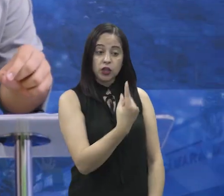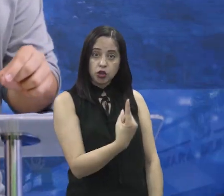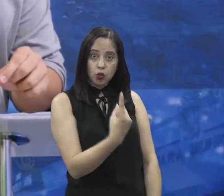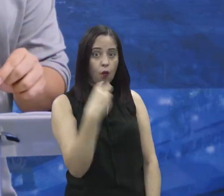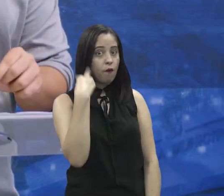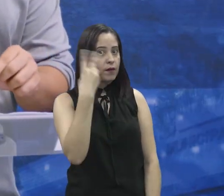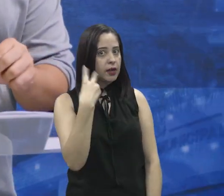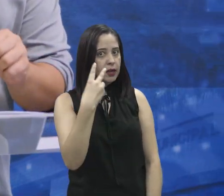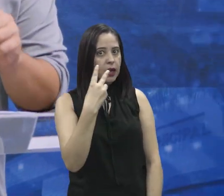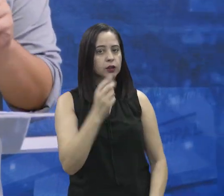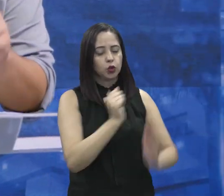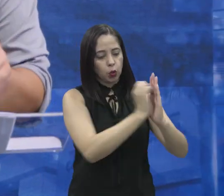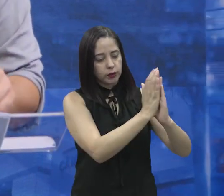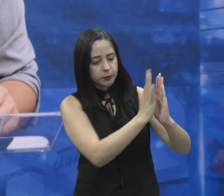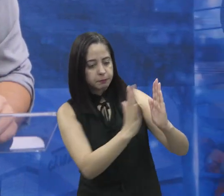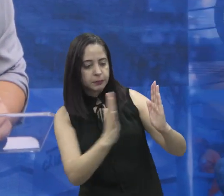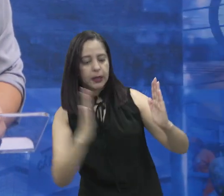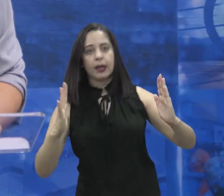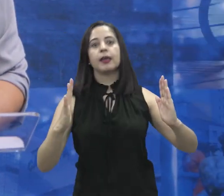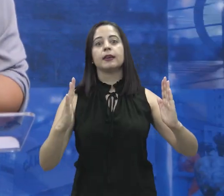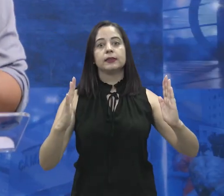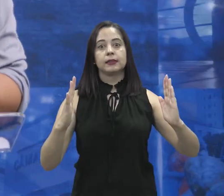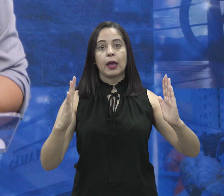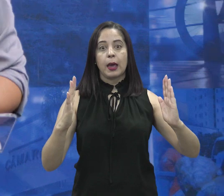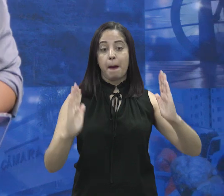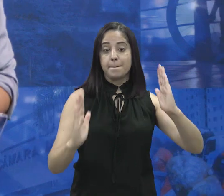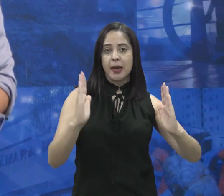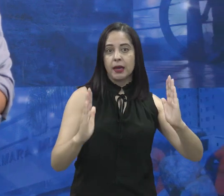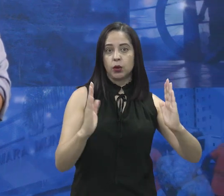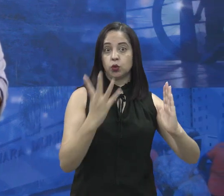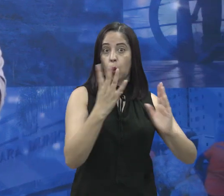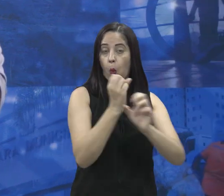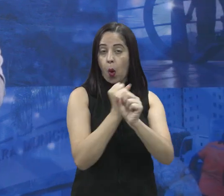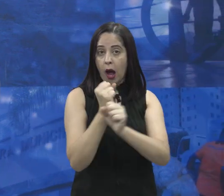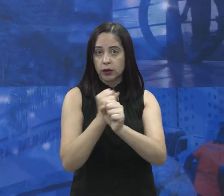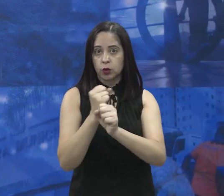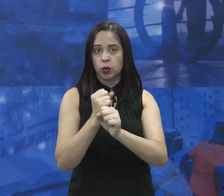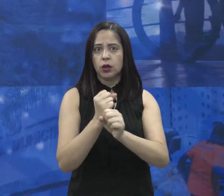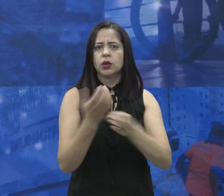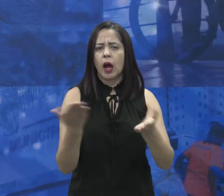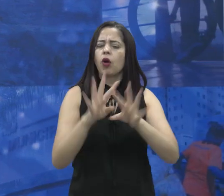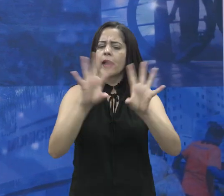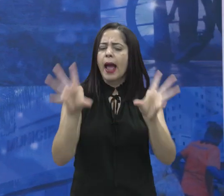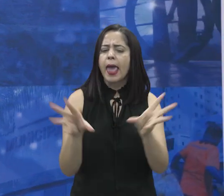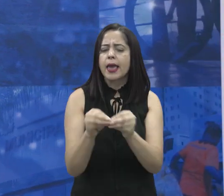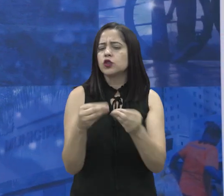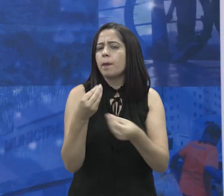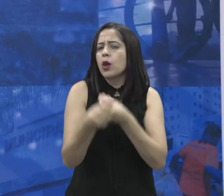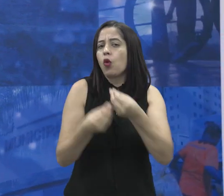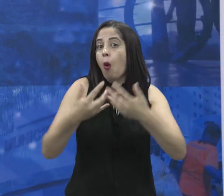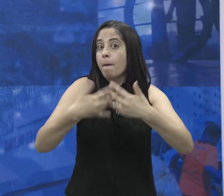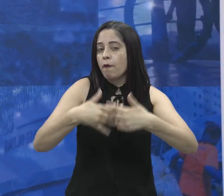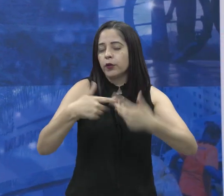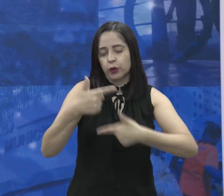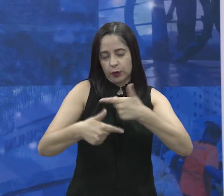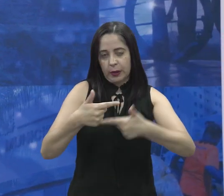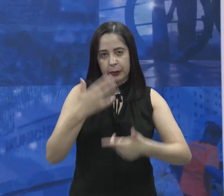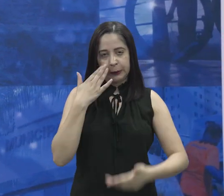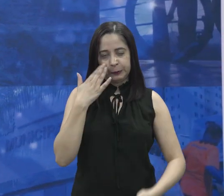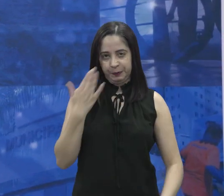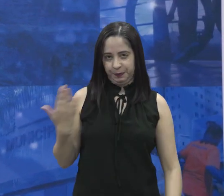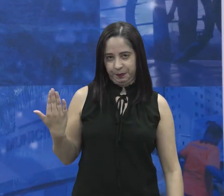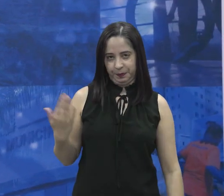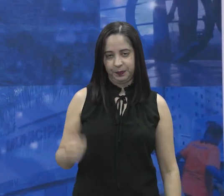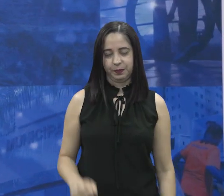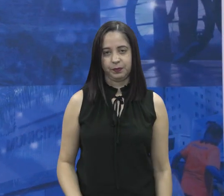21 parlamentares que estiveram aqui na Câmara na última legislatura fizeram um balanço sobre o trabalho realizado nesses